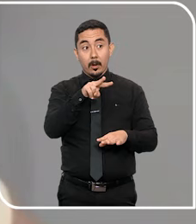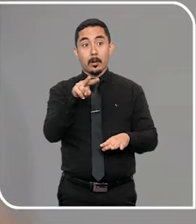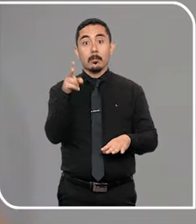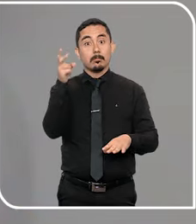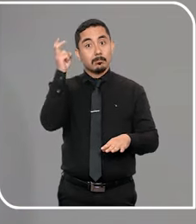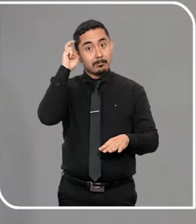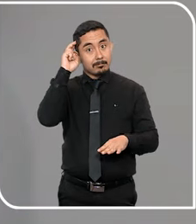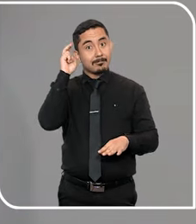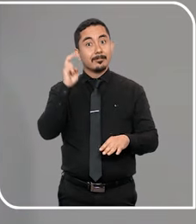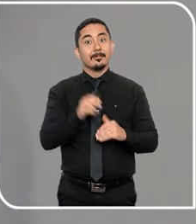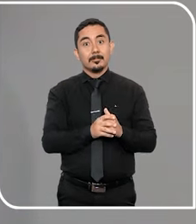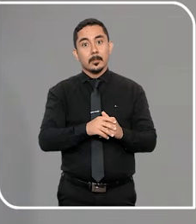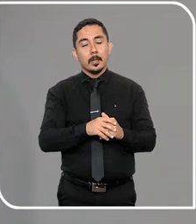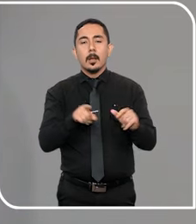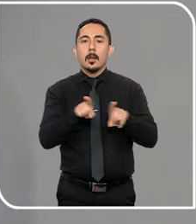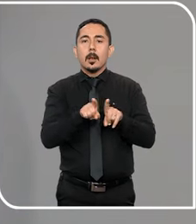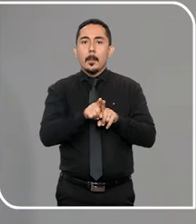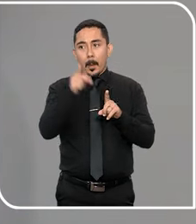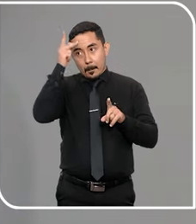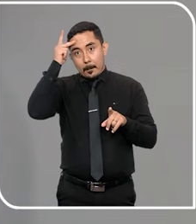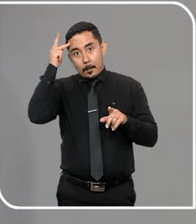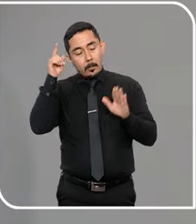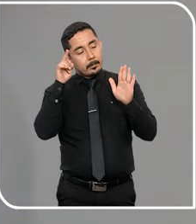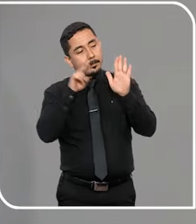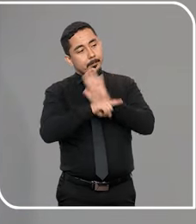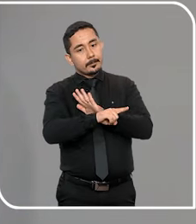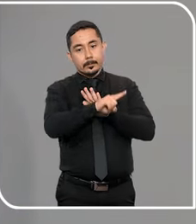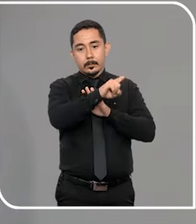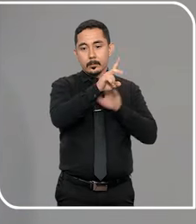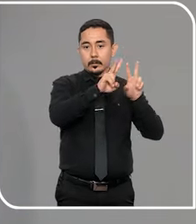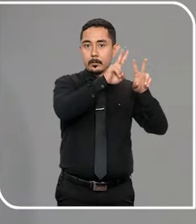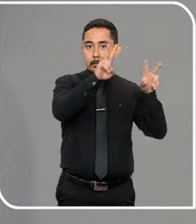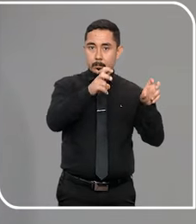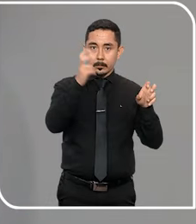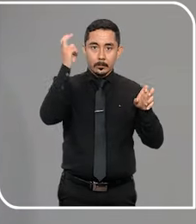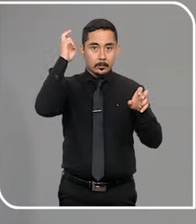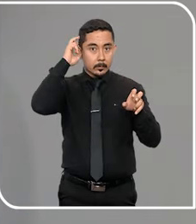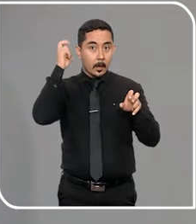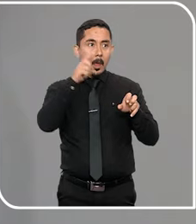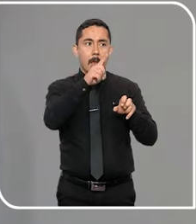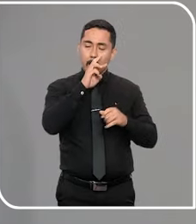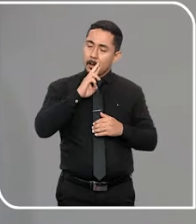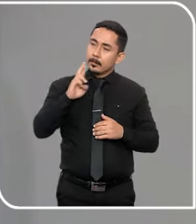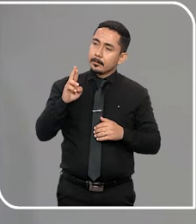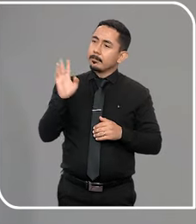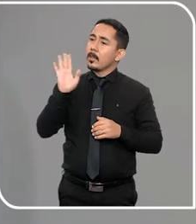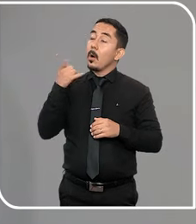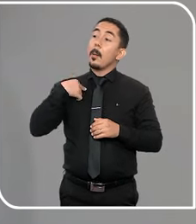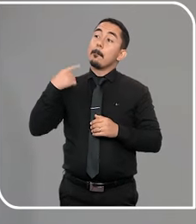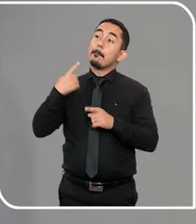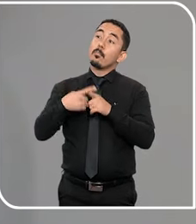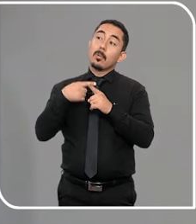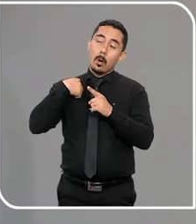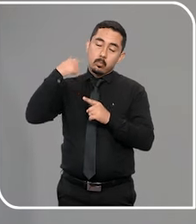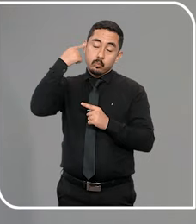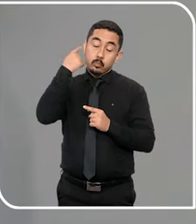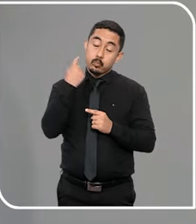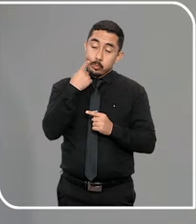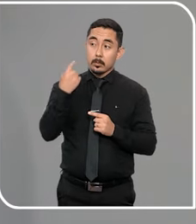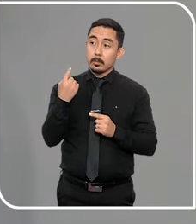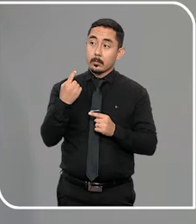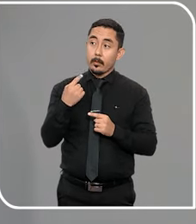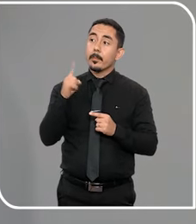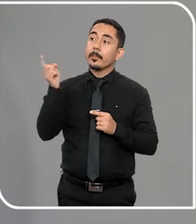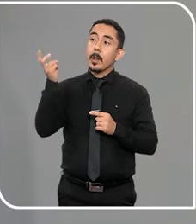apareça e o João já é uma criança que quando alguém pergunta sobre o aparelho dele ele responde Ah eu sou